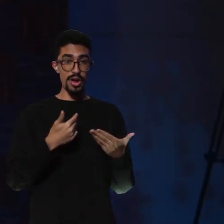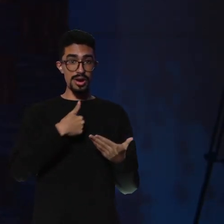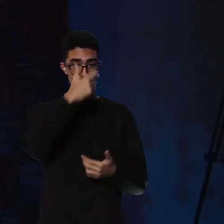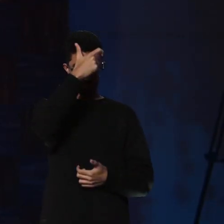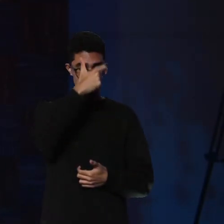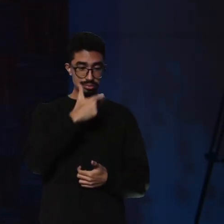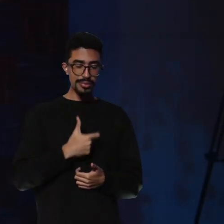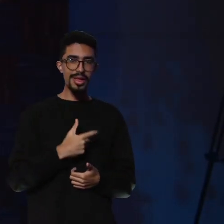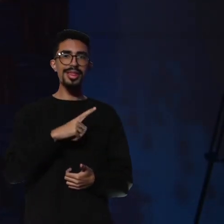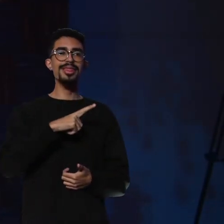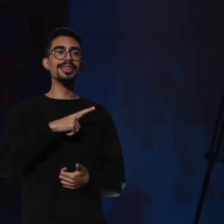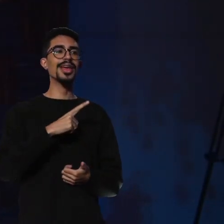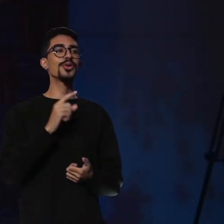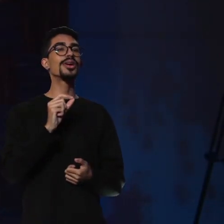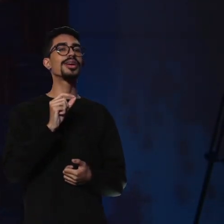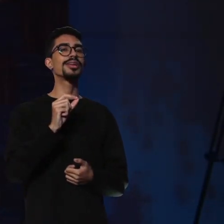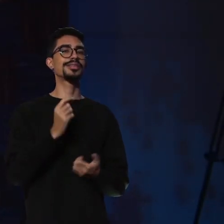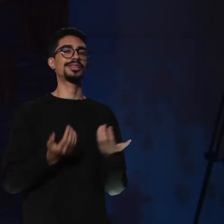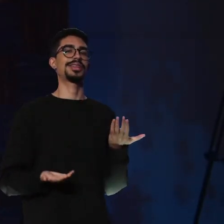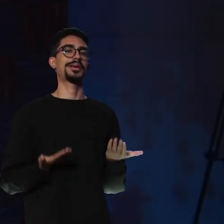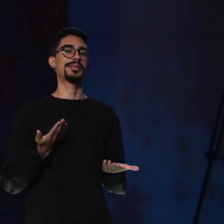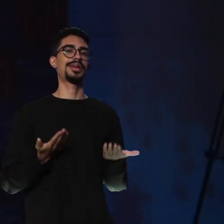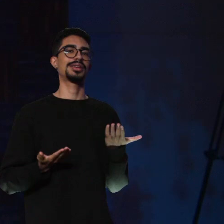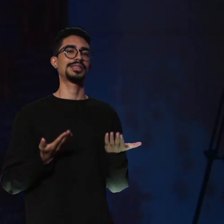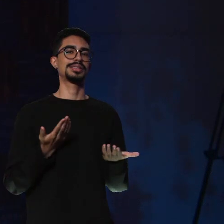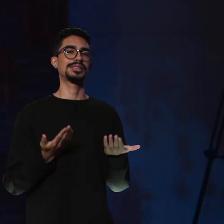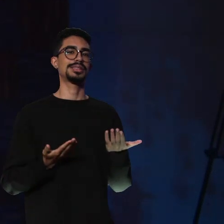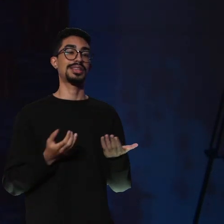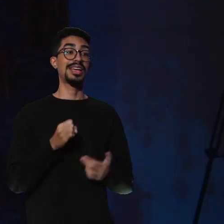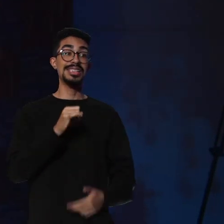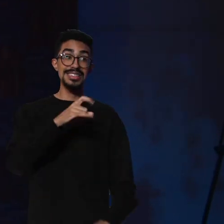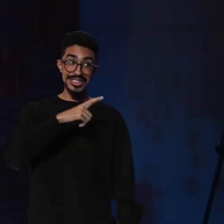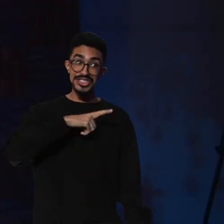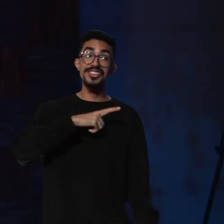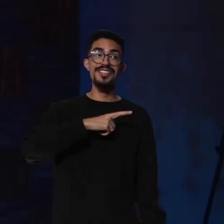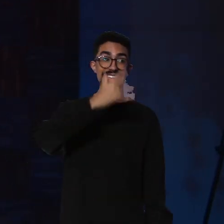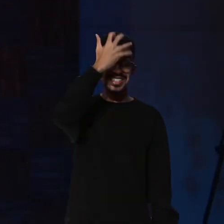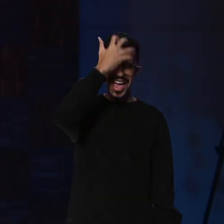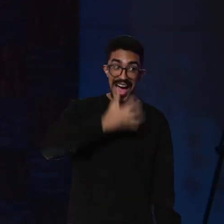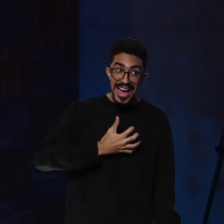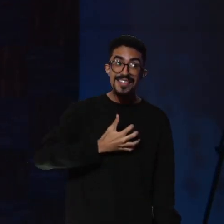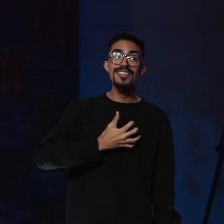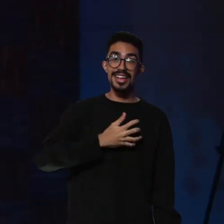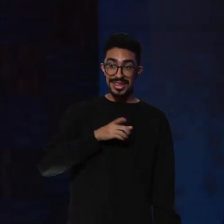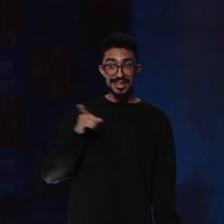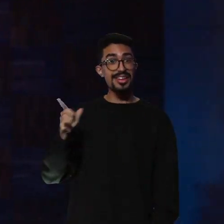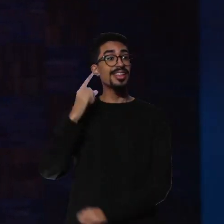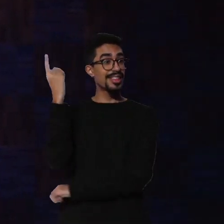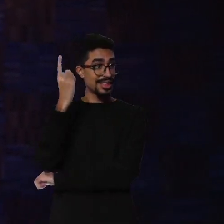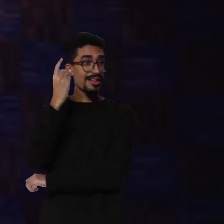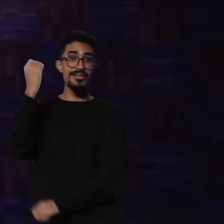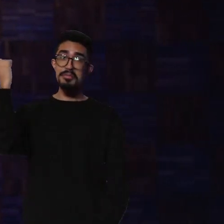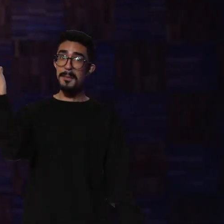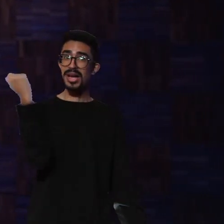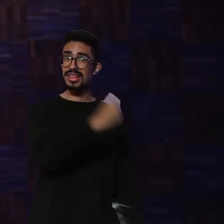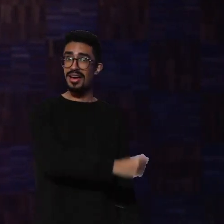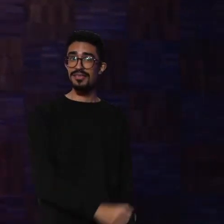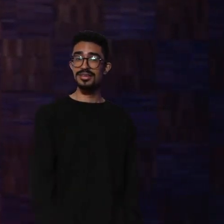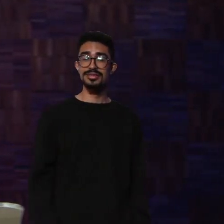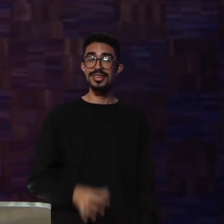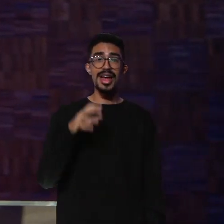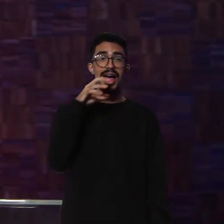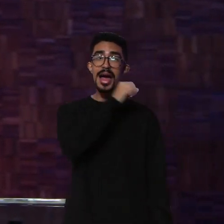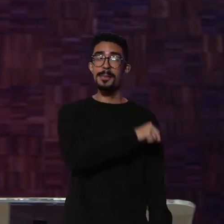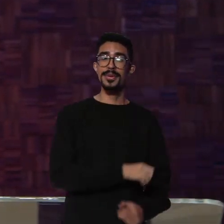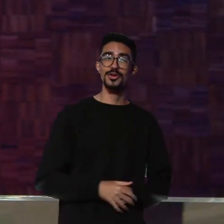grande questão, que você precisa prestar atenção muito forte nessa mensagem, é que algumas vezes, nas situações que aparecem à nossa frente, você